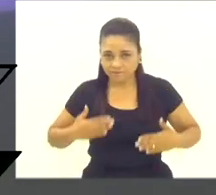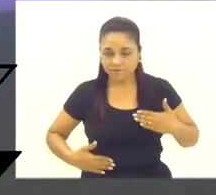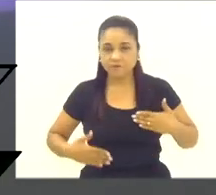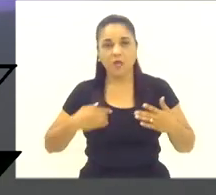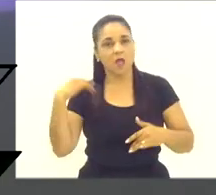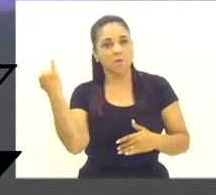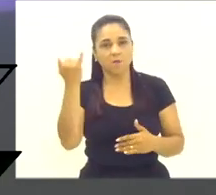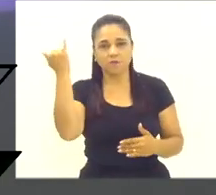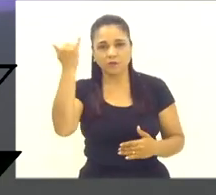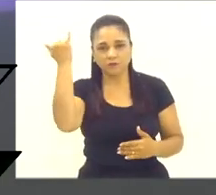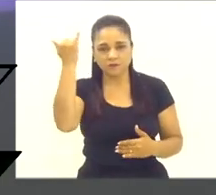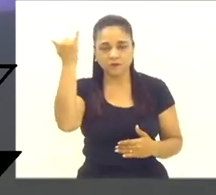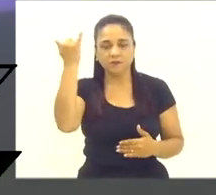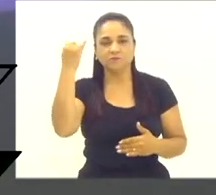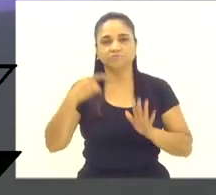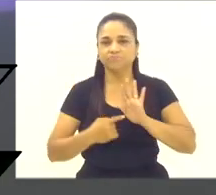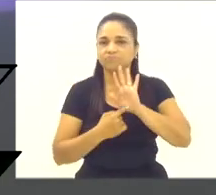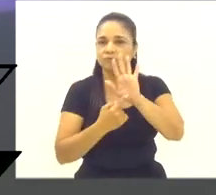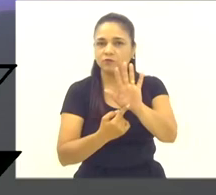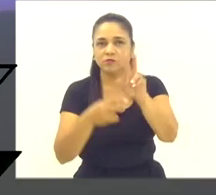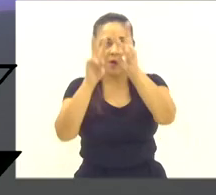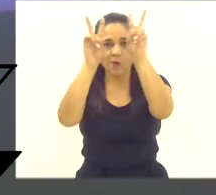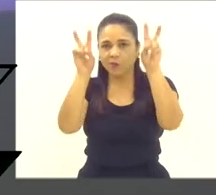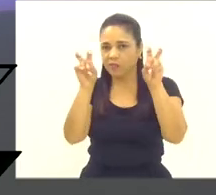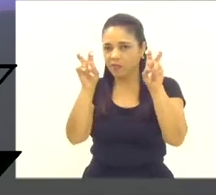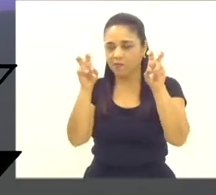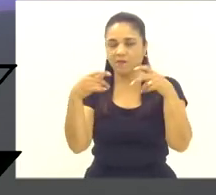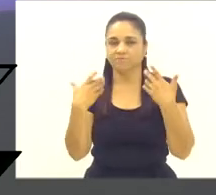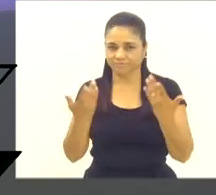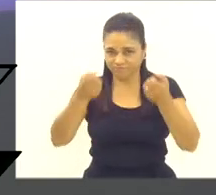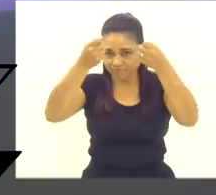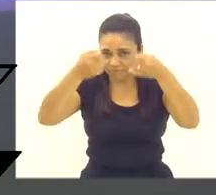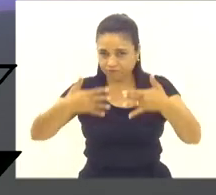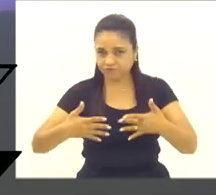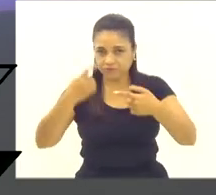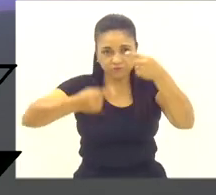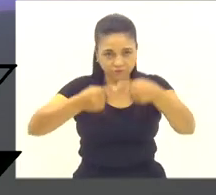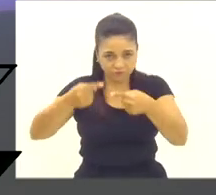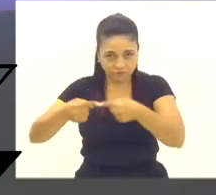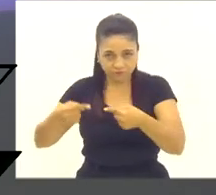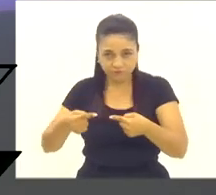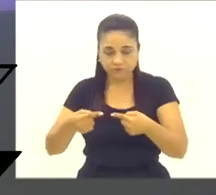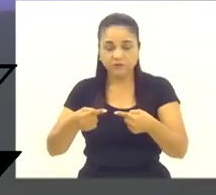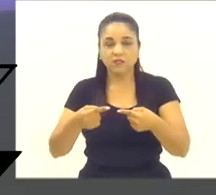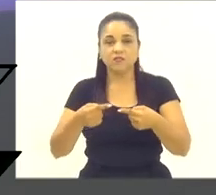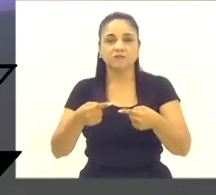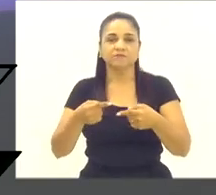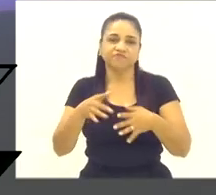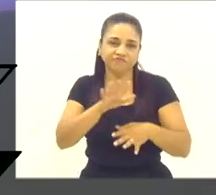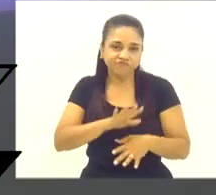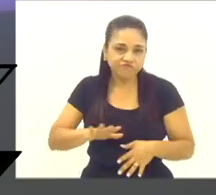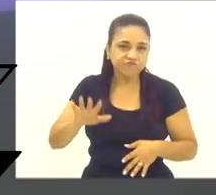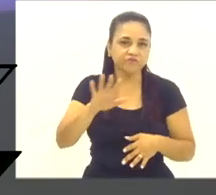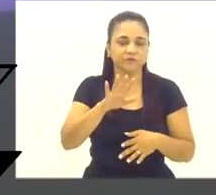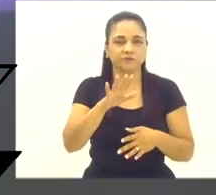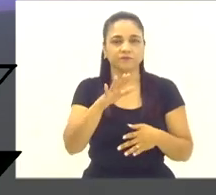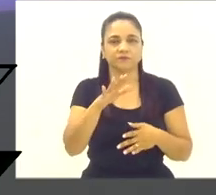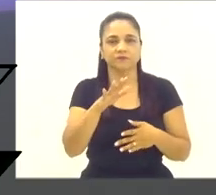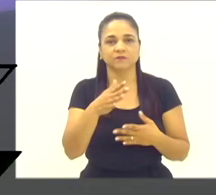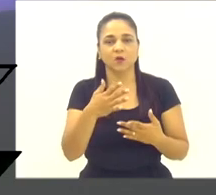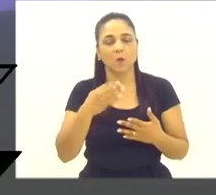isso que eu acho que é importante a gente trazer esse tema porque em geral isso são